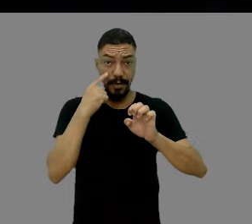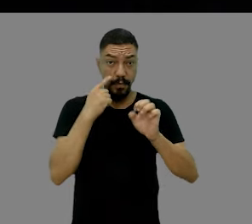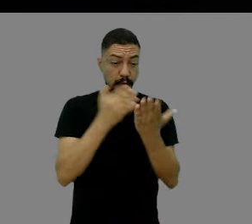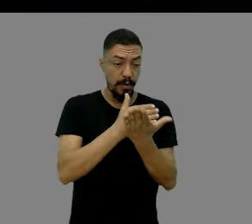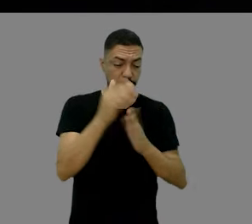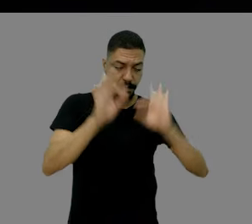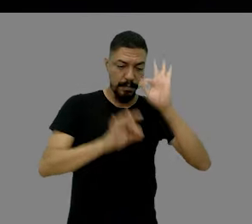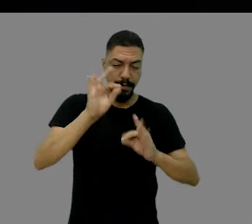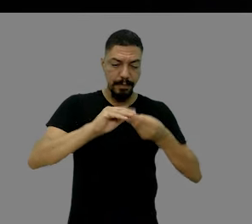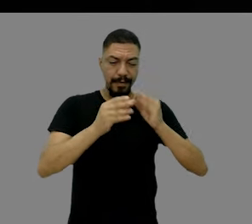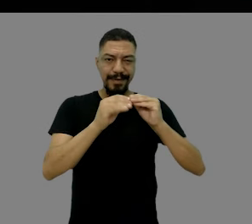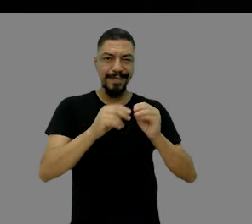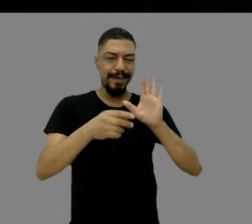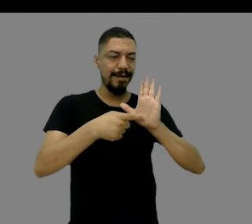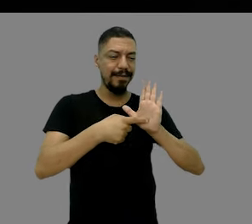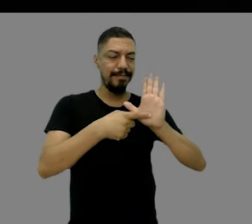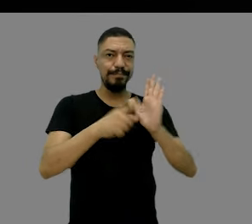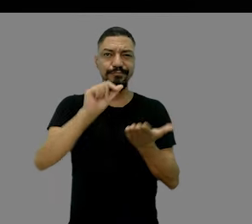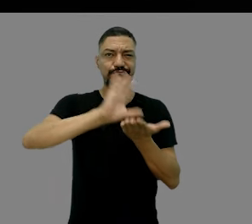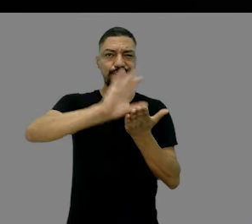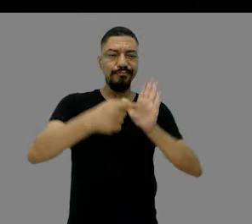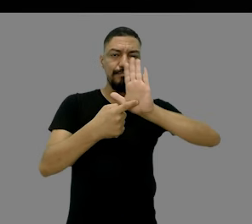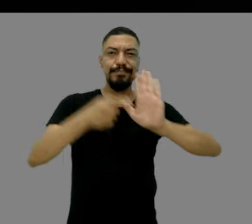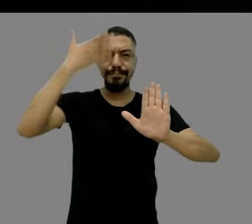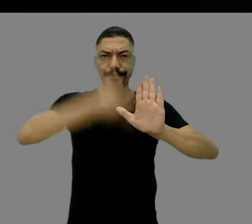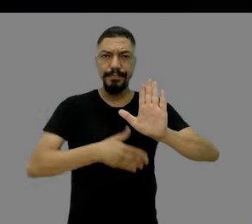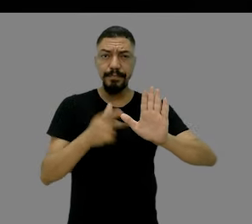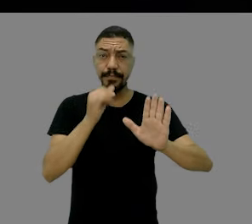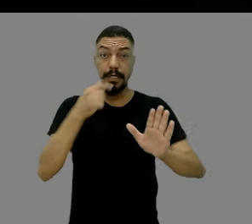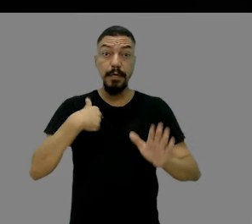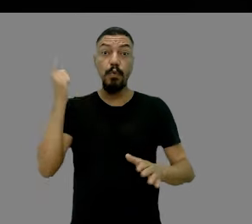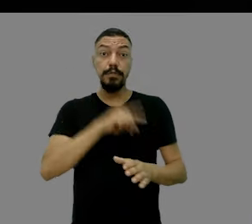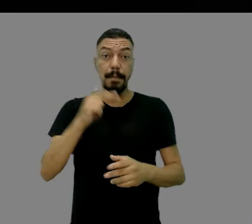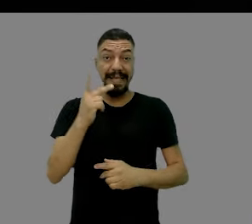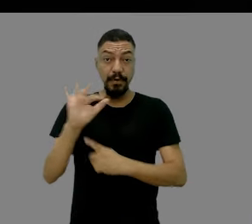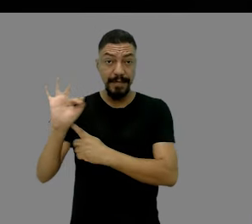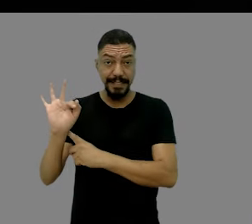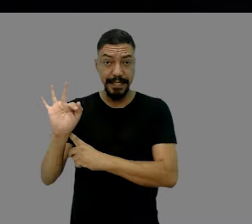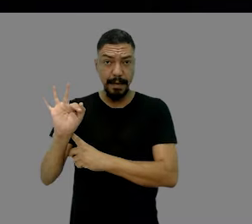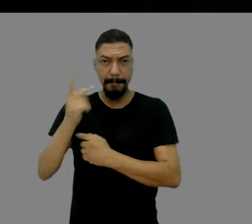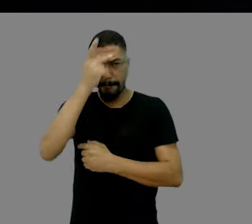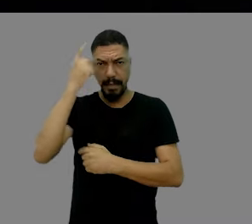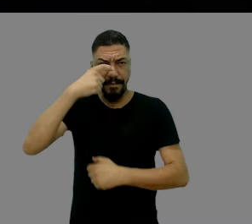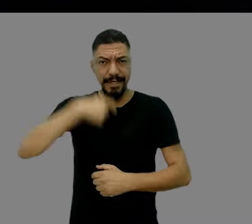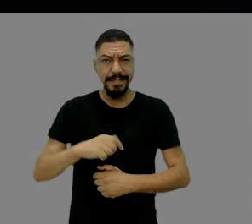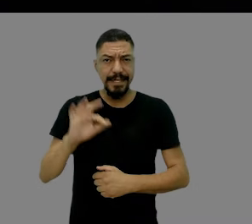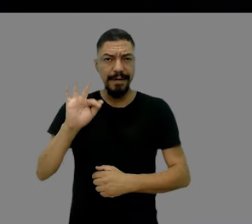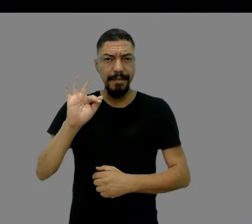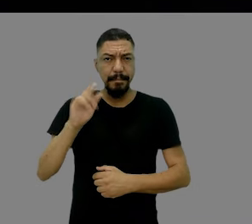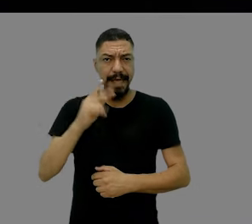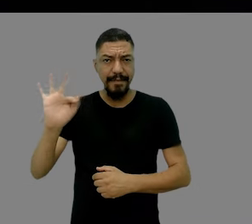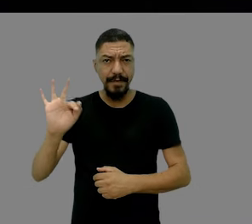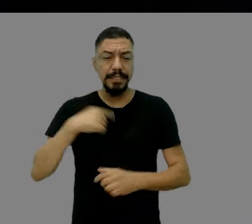supor que eu ganhei o edital como pessoa física. Vamos supor que eu inscrevi no